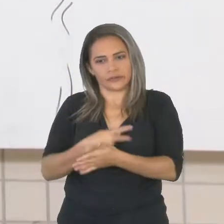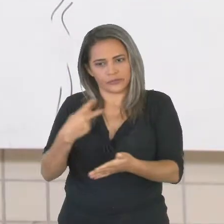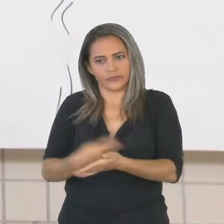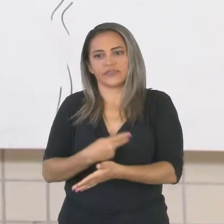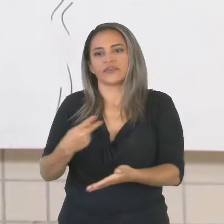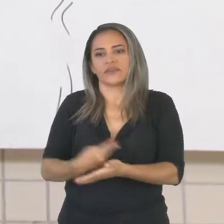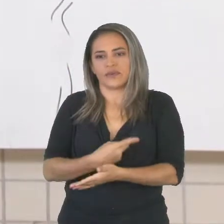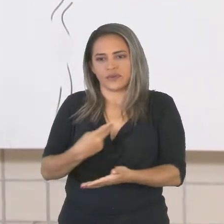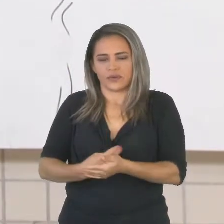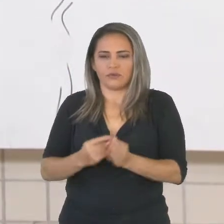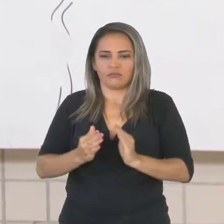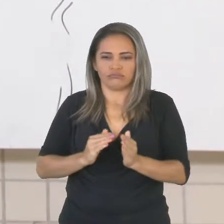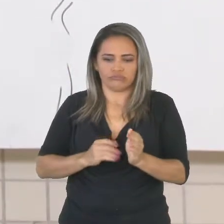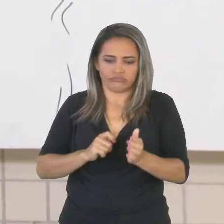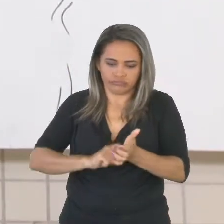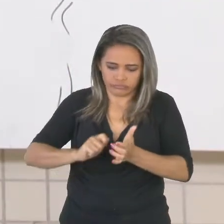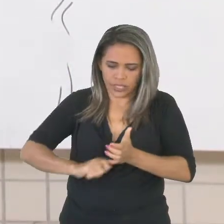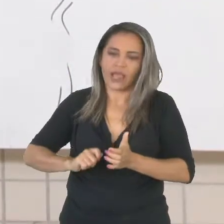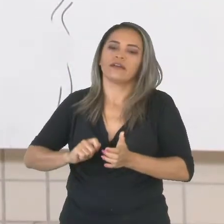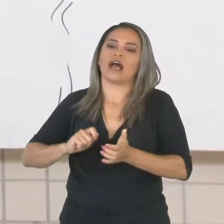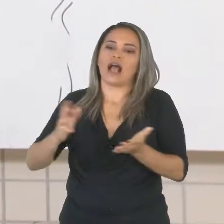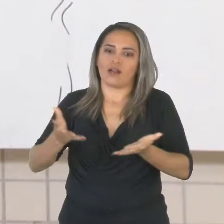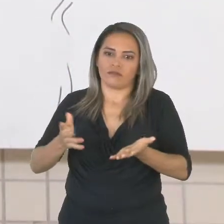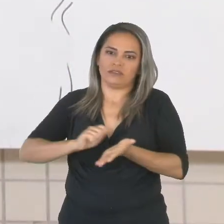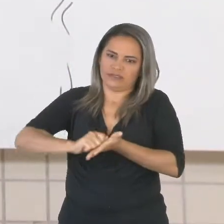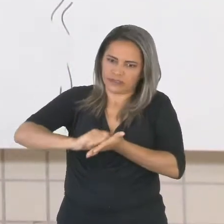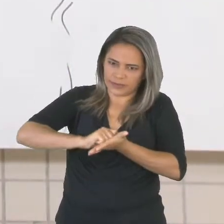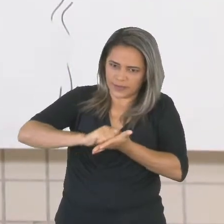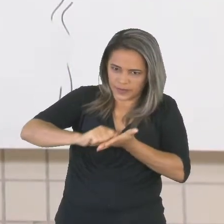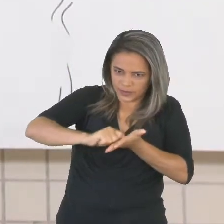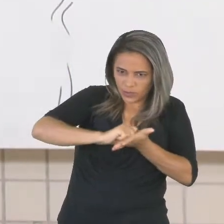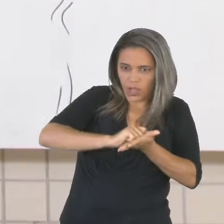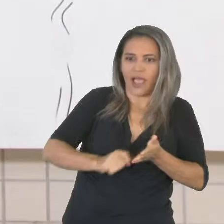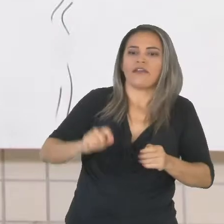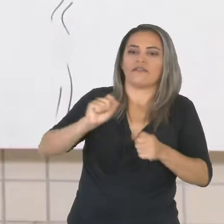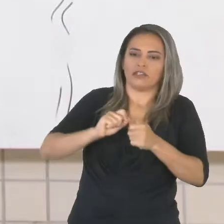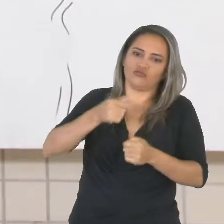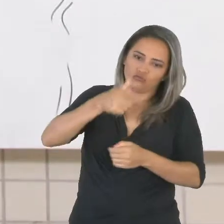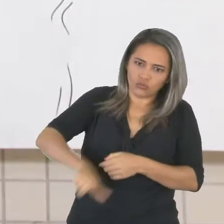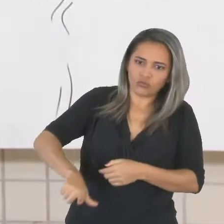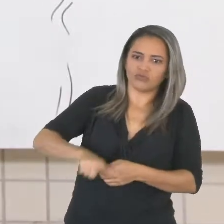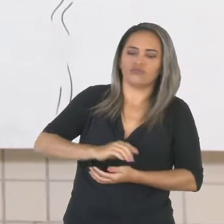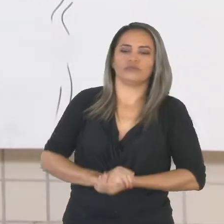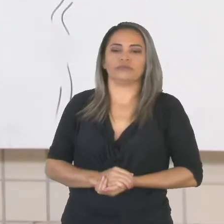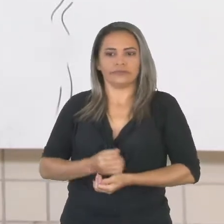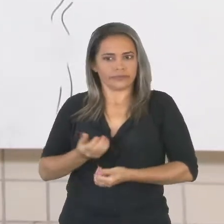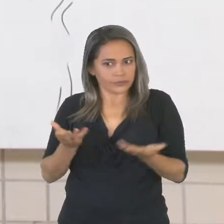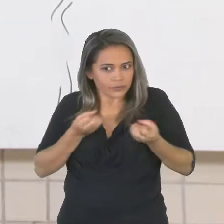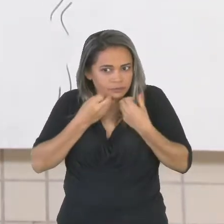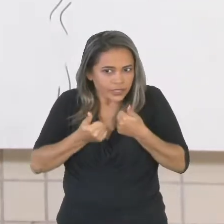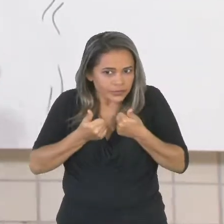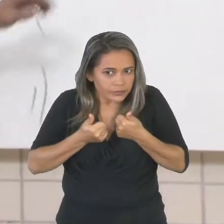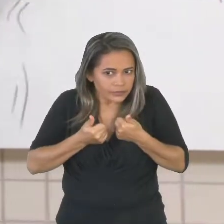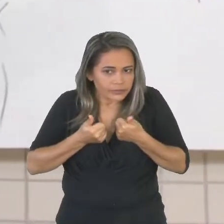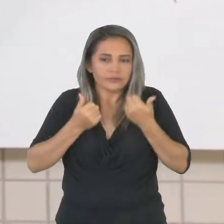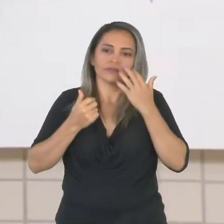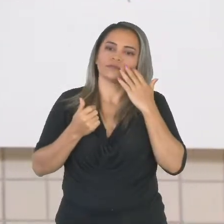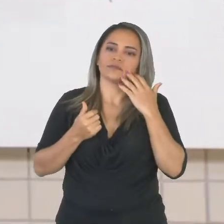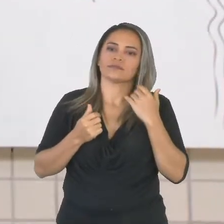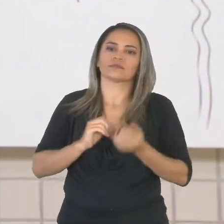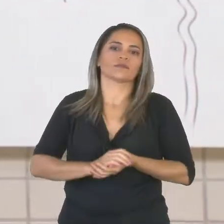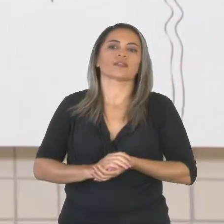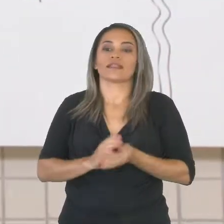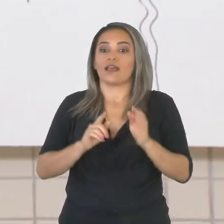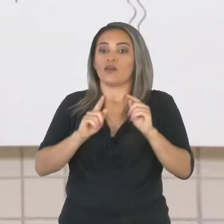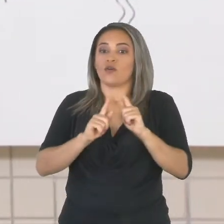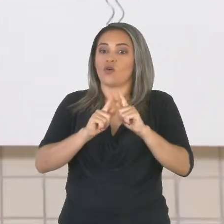no seu percurso. Volte e refaça o seu cálculo. Tudo bem? Tranquilo? Bom, os